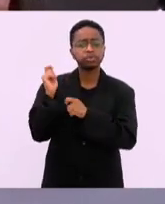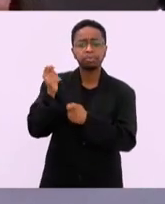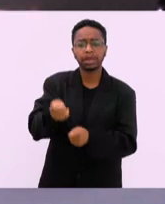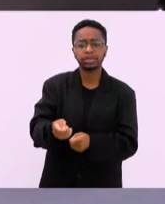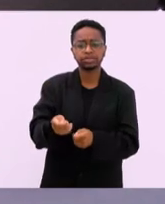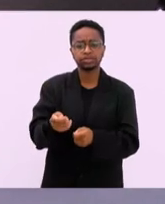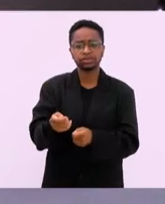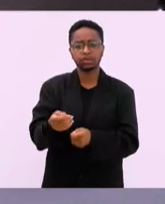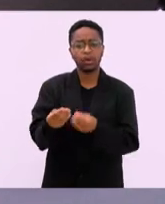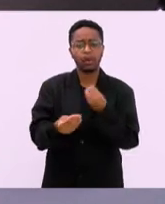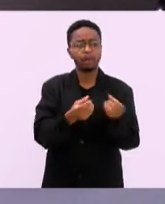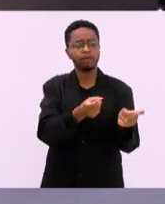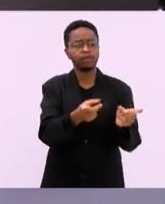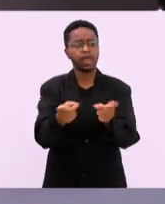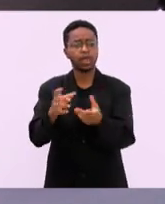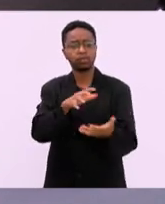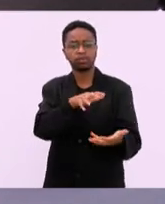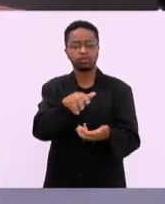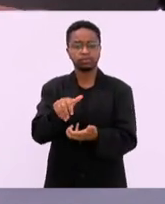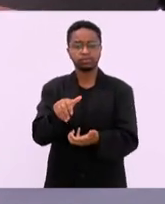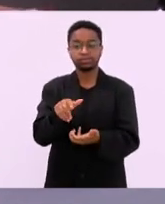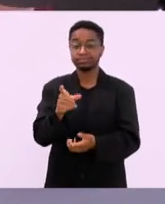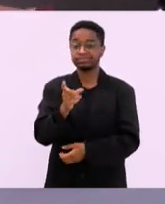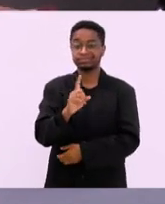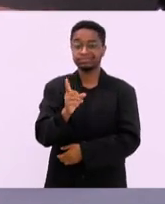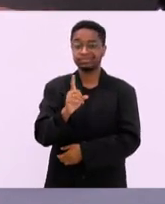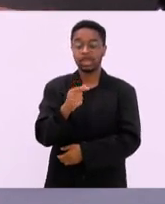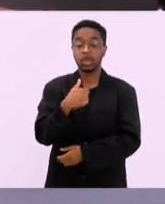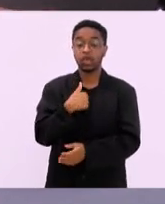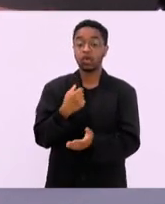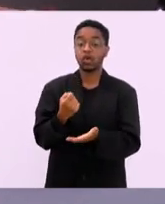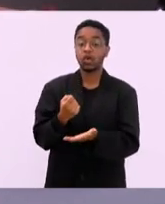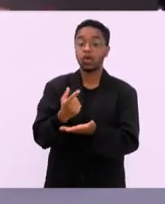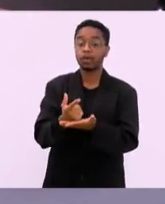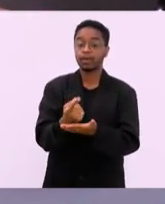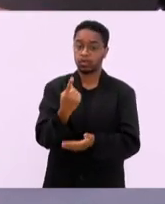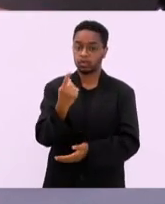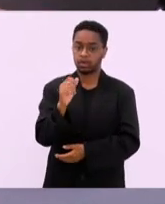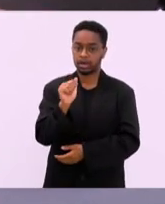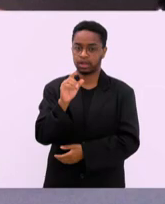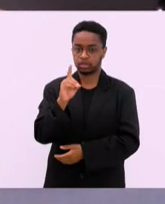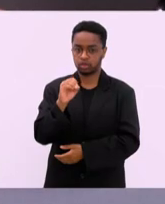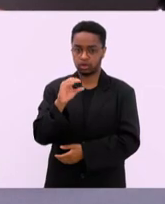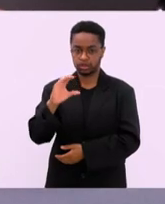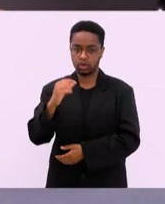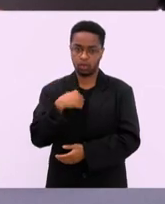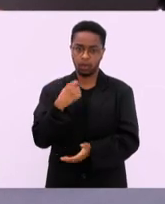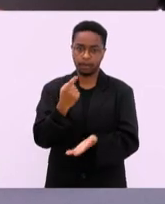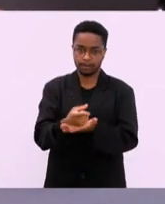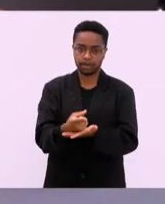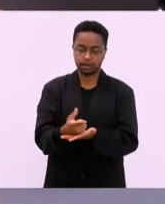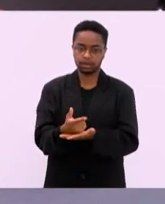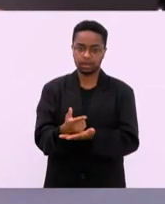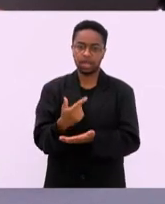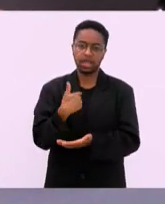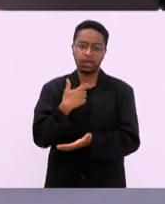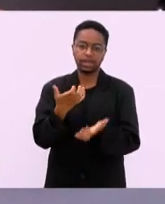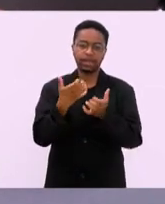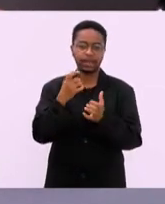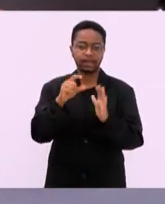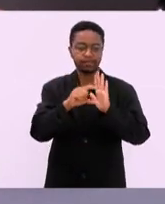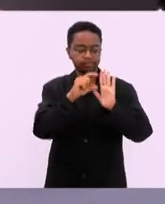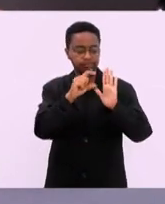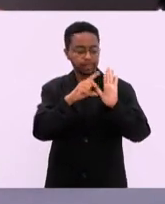inteiro? Aí eu comprei um haddock no supermercado para examinar a rotulagem,